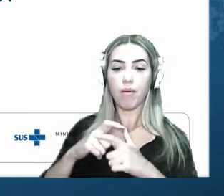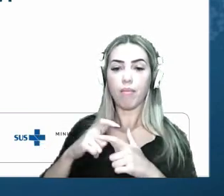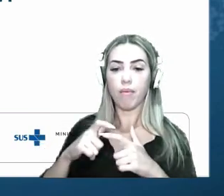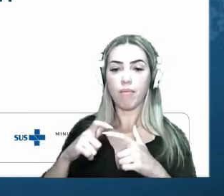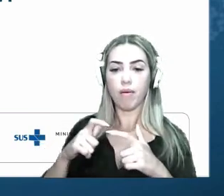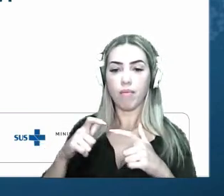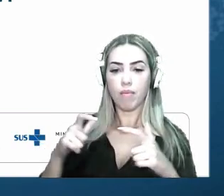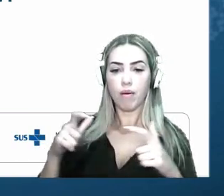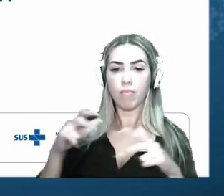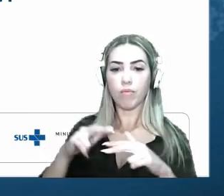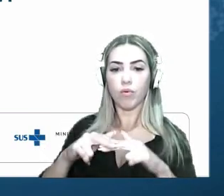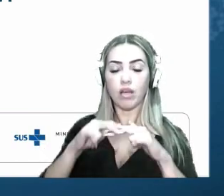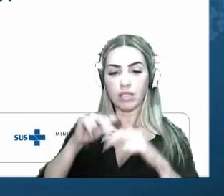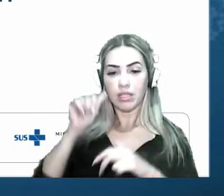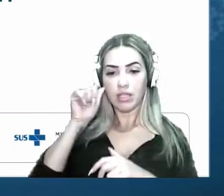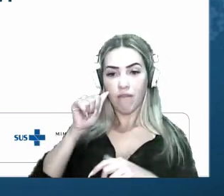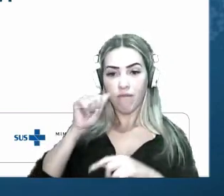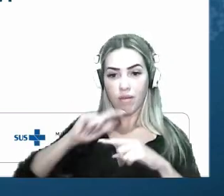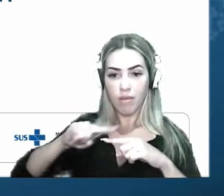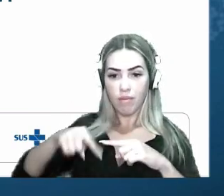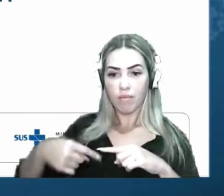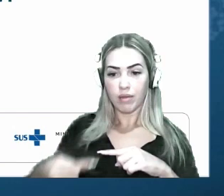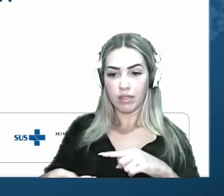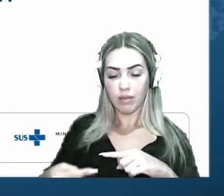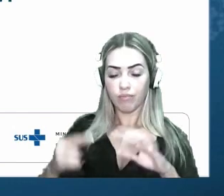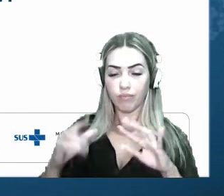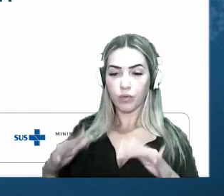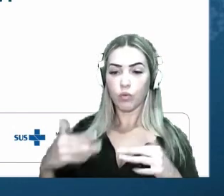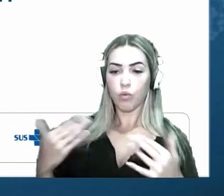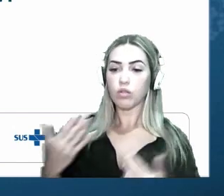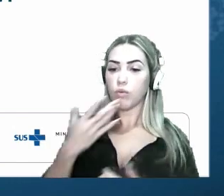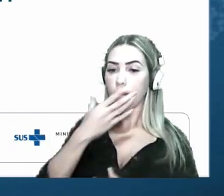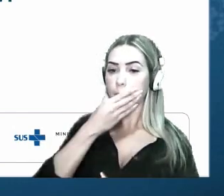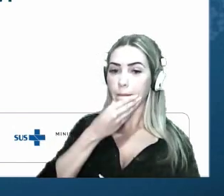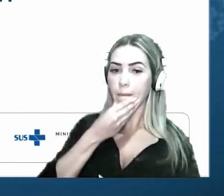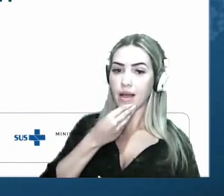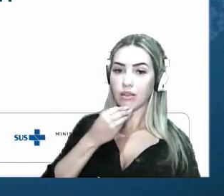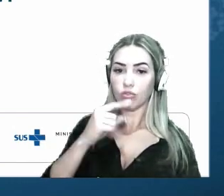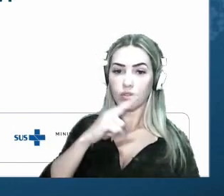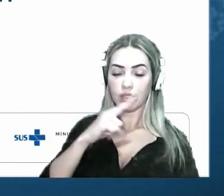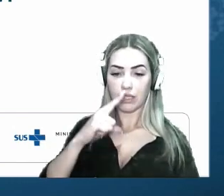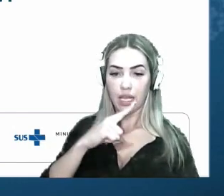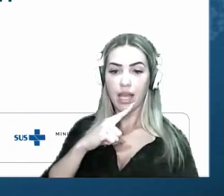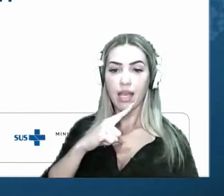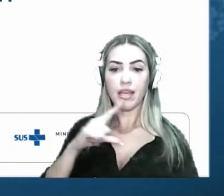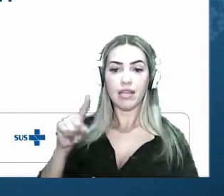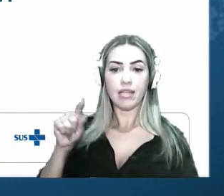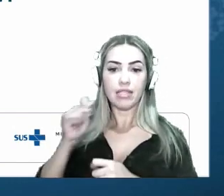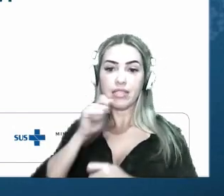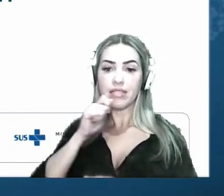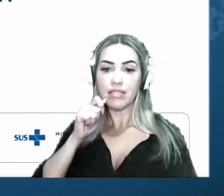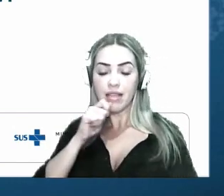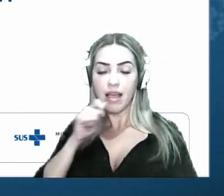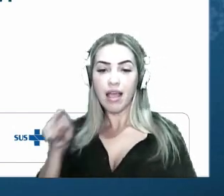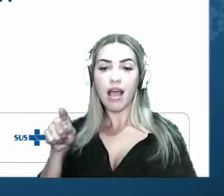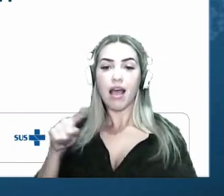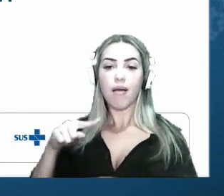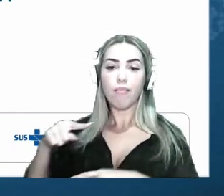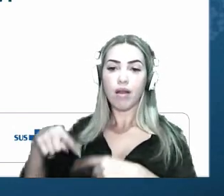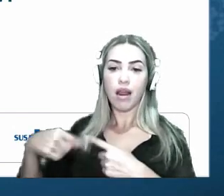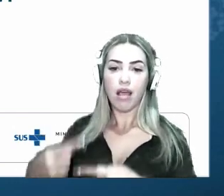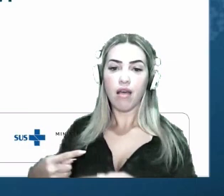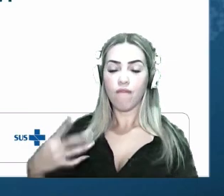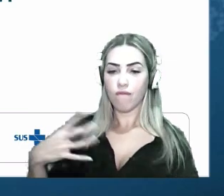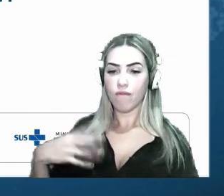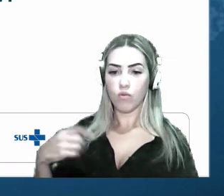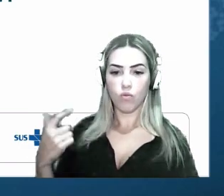da fêmea passar. Quando um macho tem Wolbachia e cruza com uma fêmea sem Wolbachia, essa prole é infértil. Então,